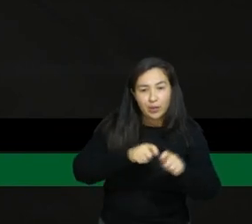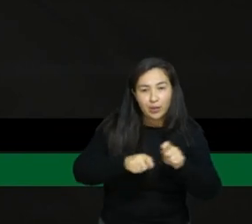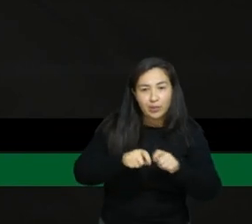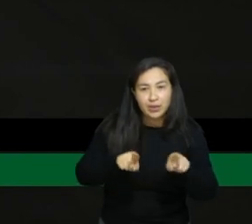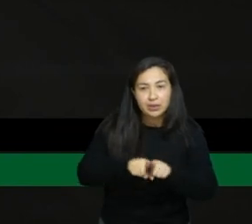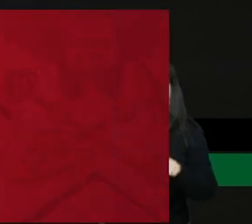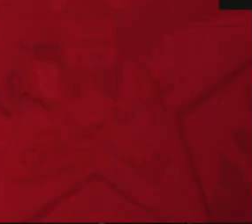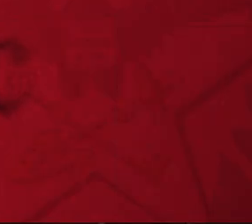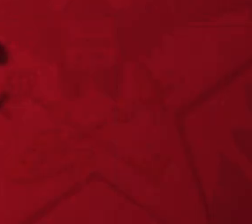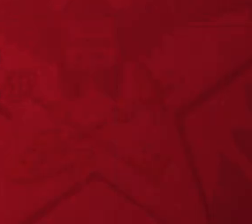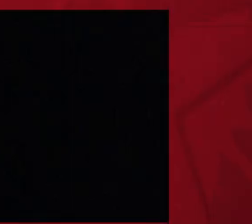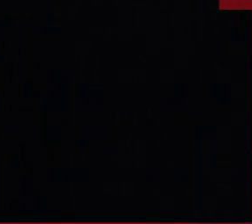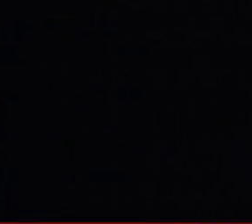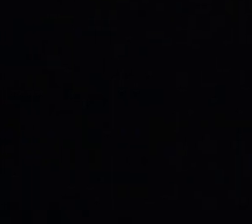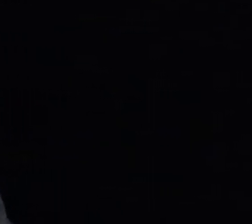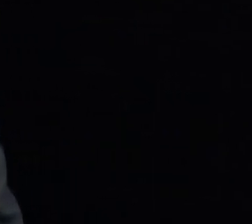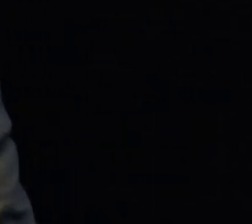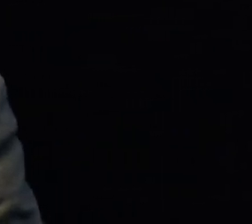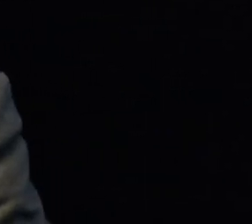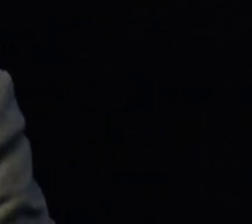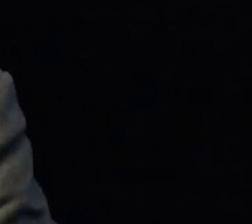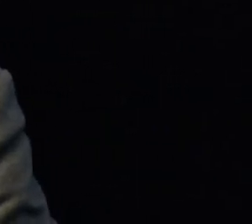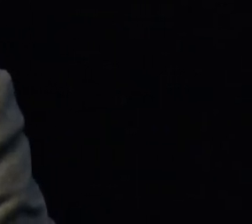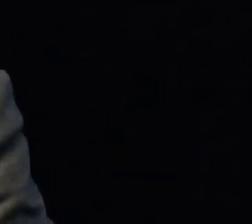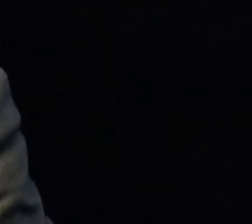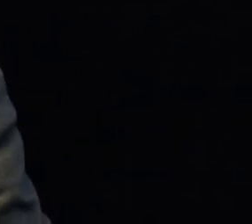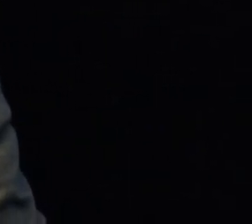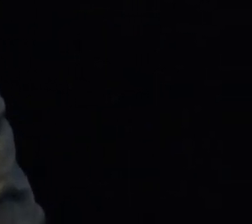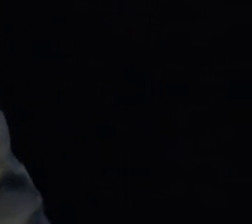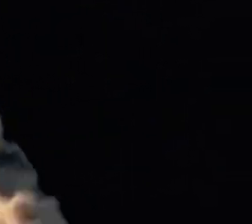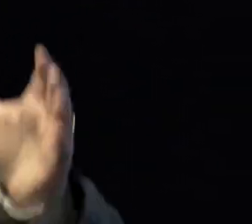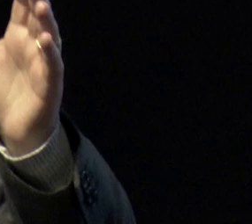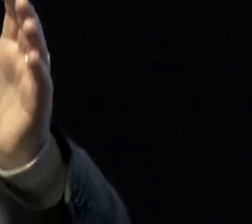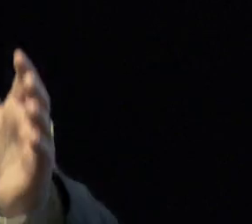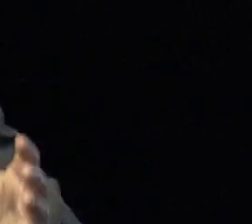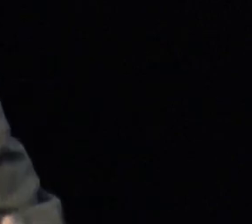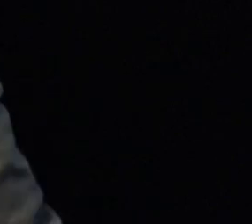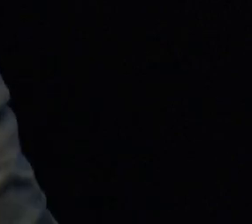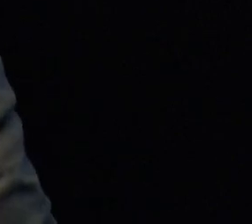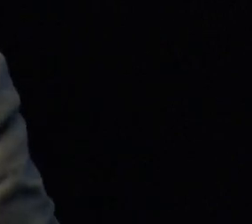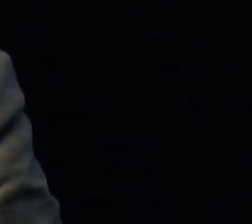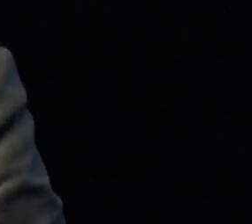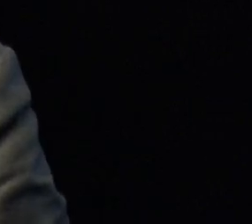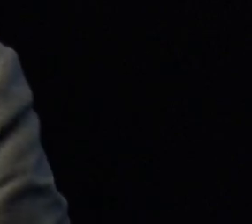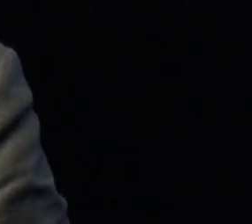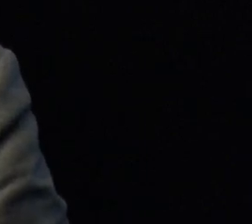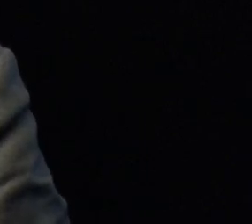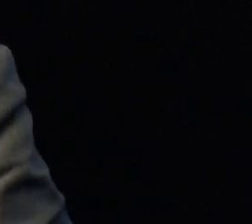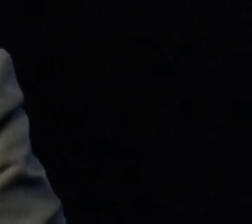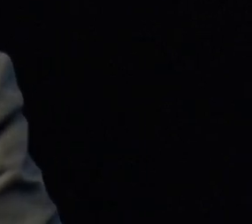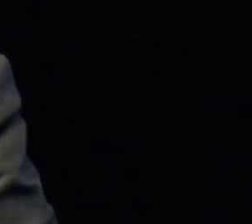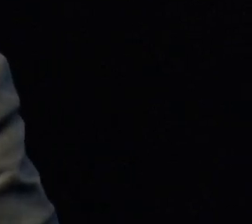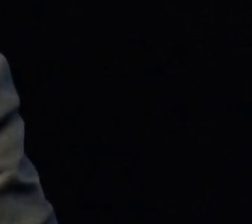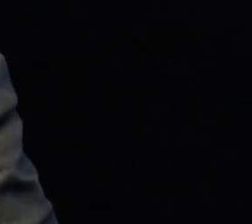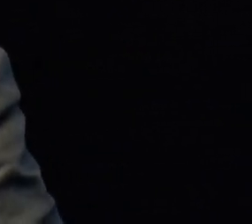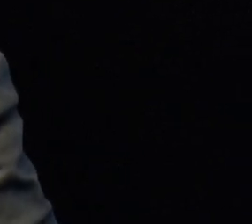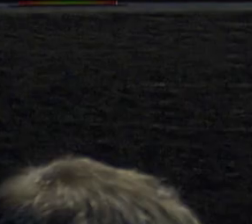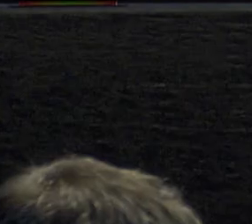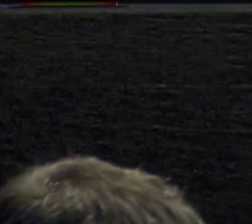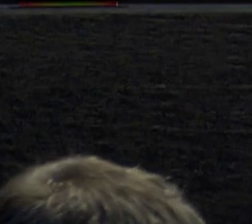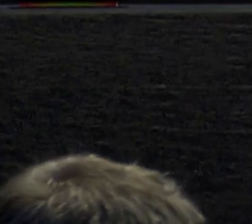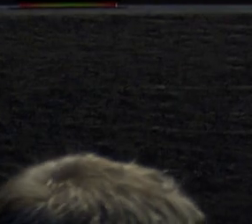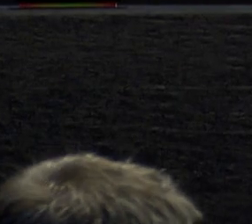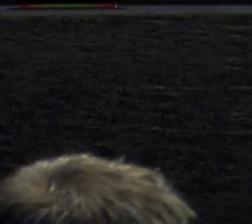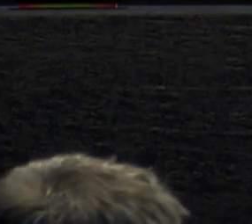vida da população. O professor de Direito Ambiental, Leonardo Papp, representou o Ministério Público de Santa Catarina